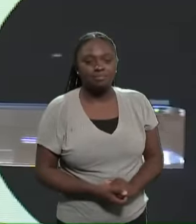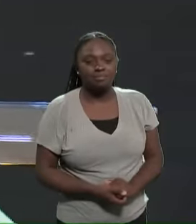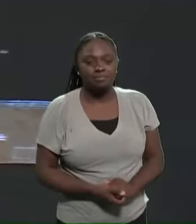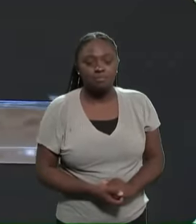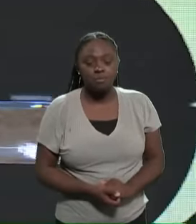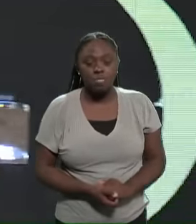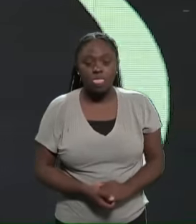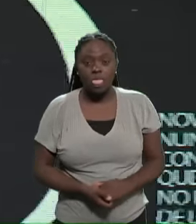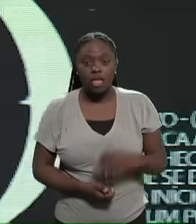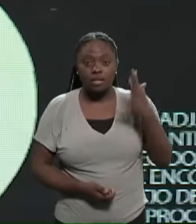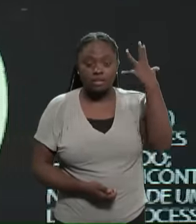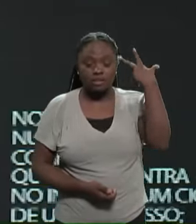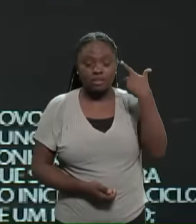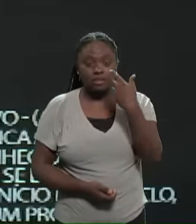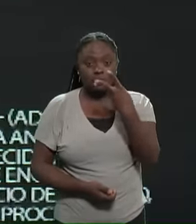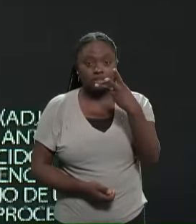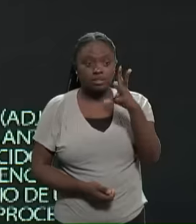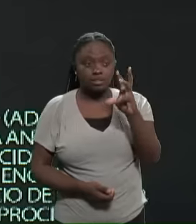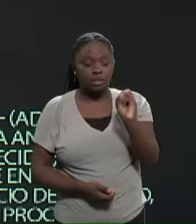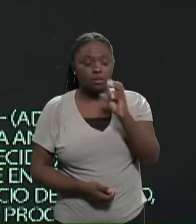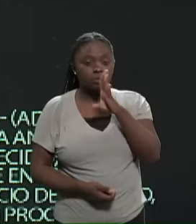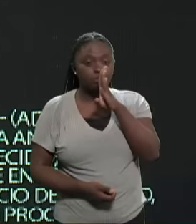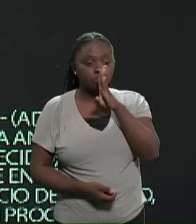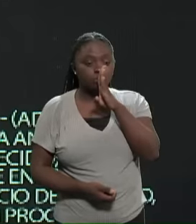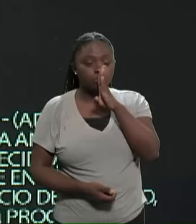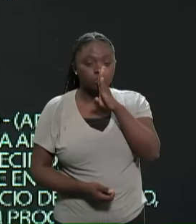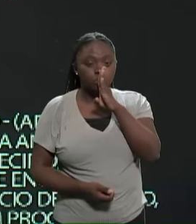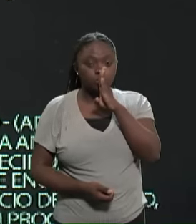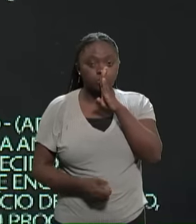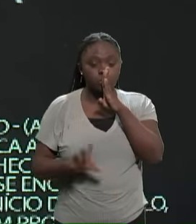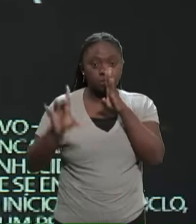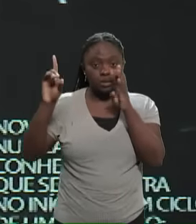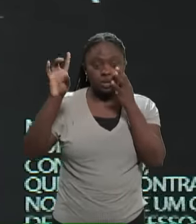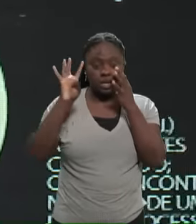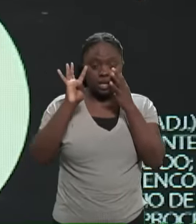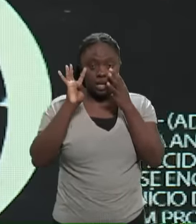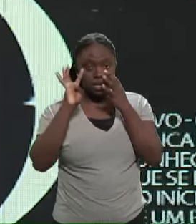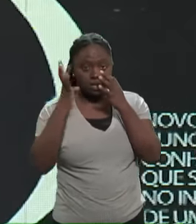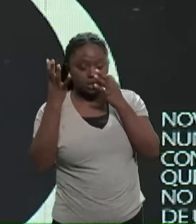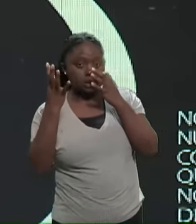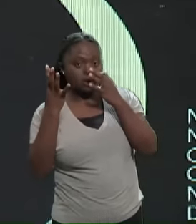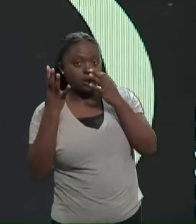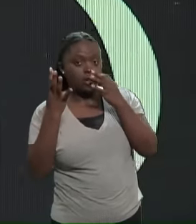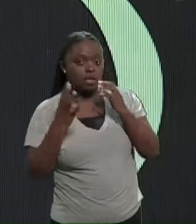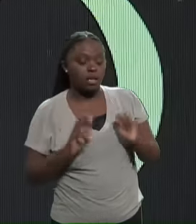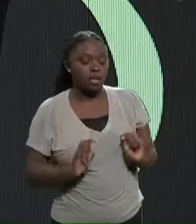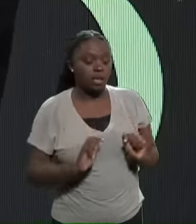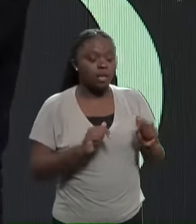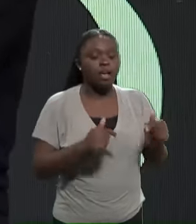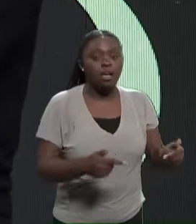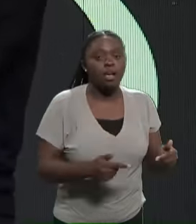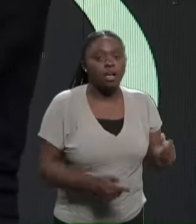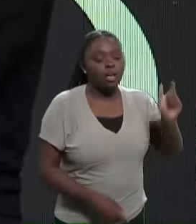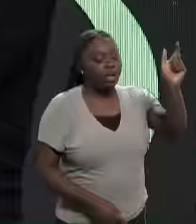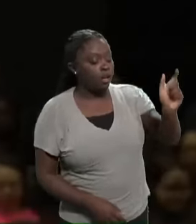después de 30 días de silencio, Dios decide activar un